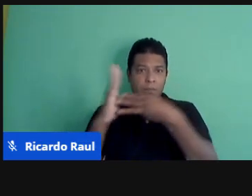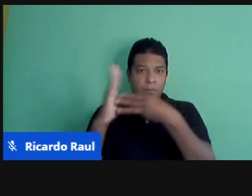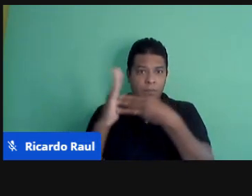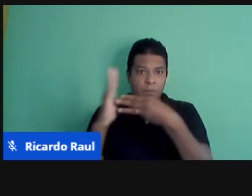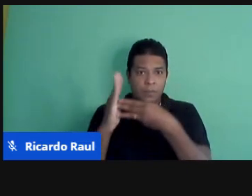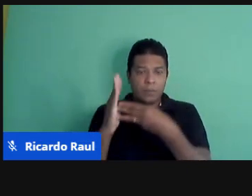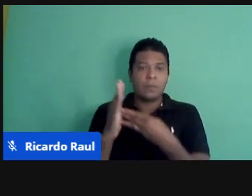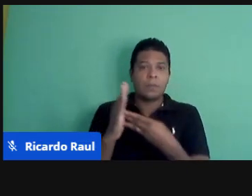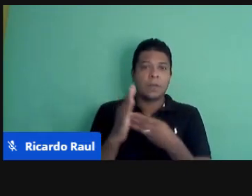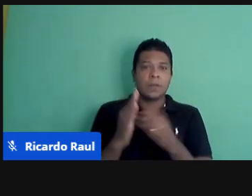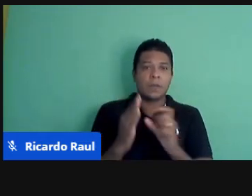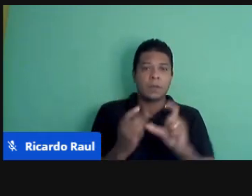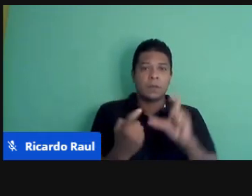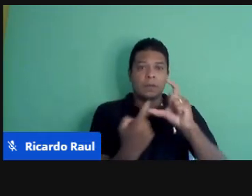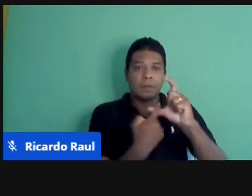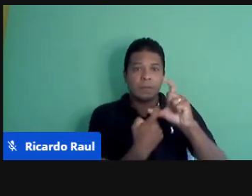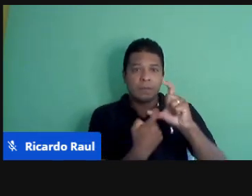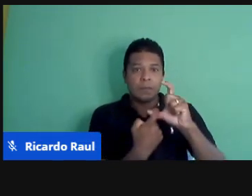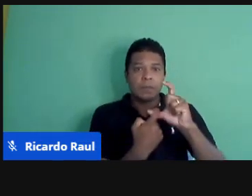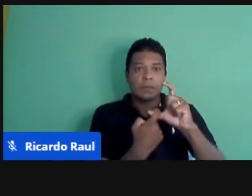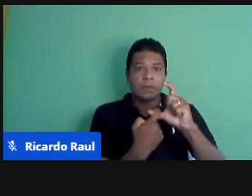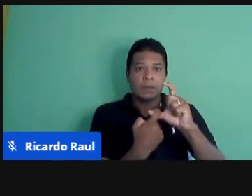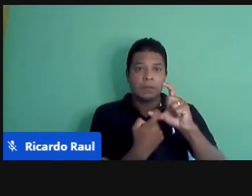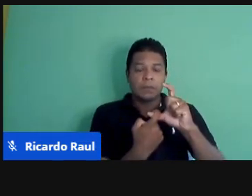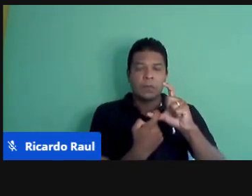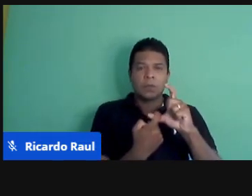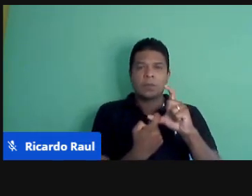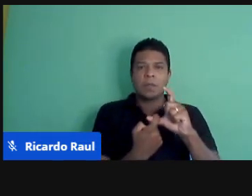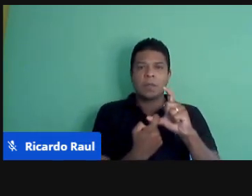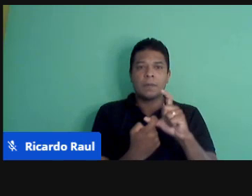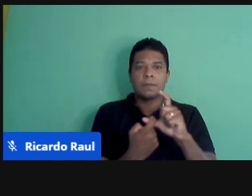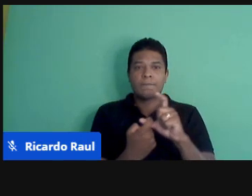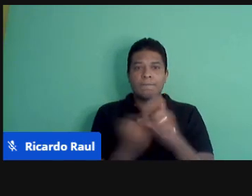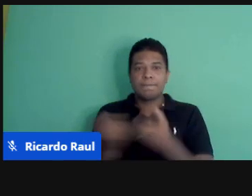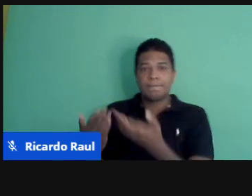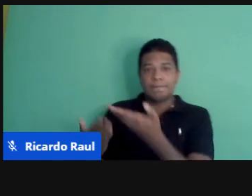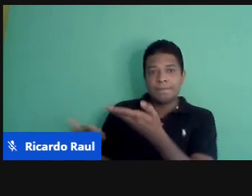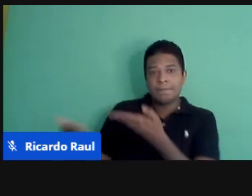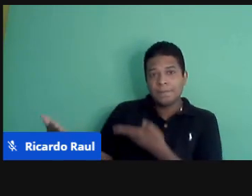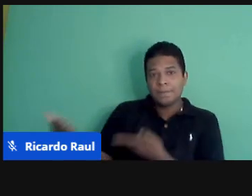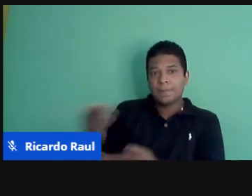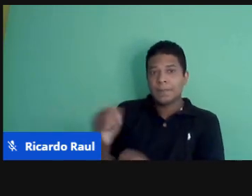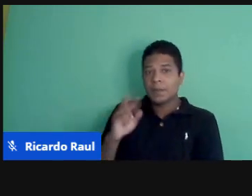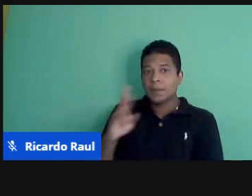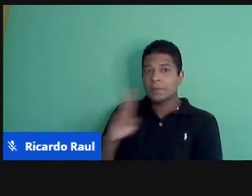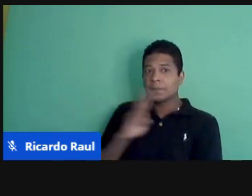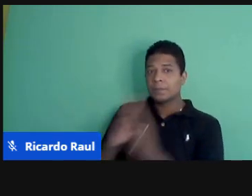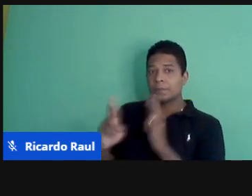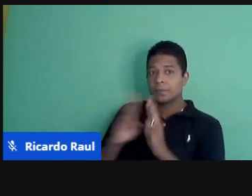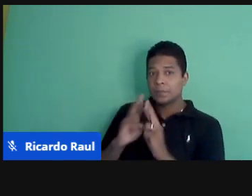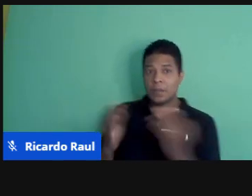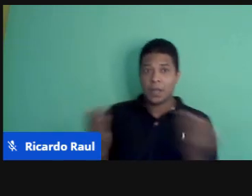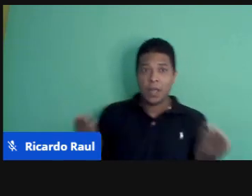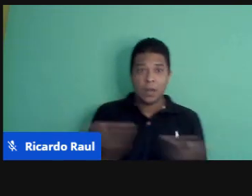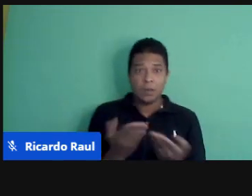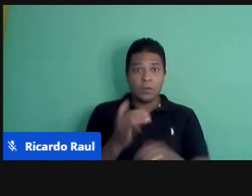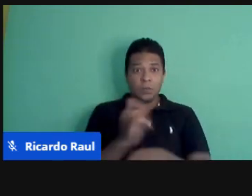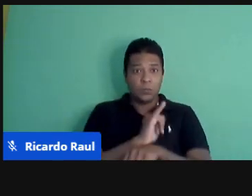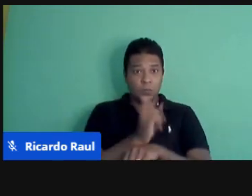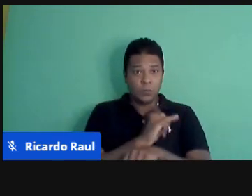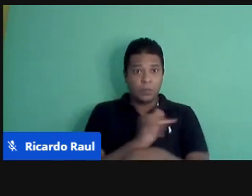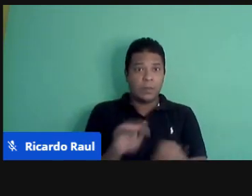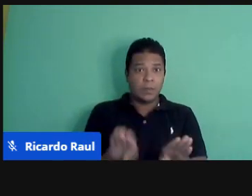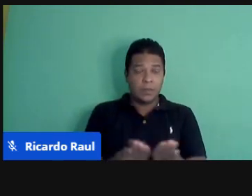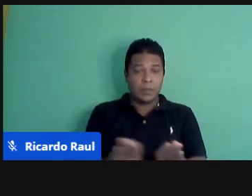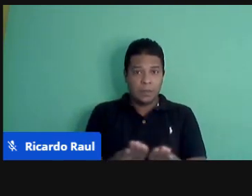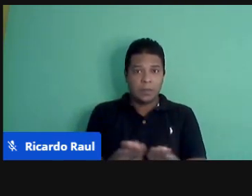dos formulários, e os alunos começaram a dar retorno dessa forma. Agora criamos um canal no YouTube, e nesse